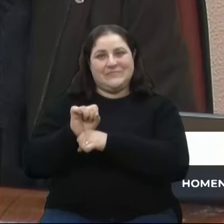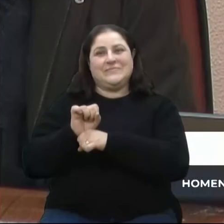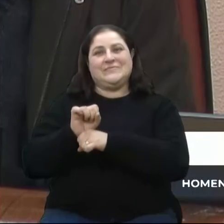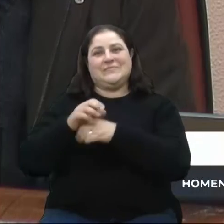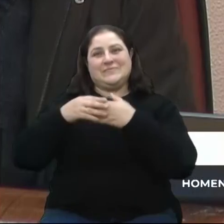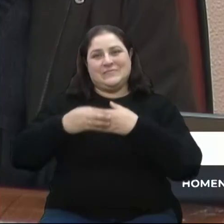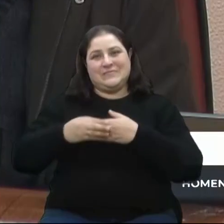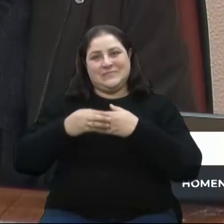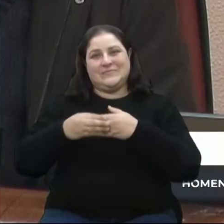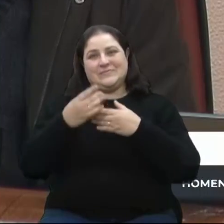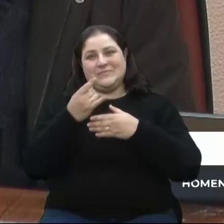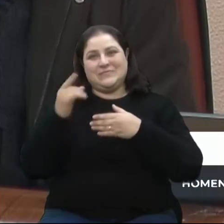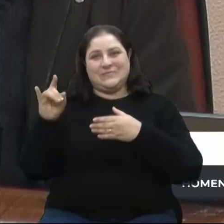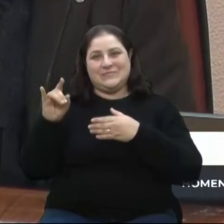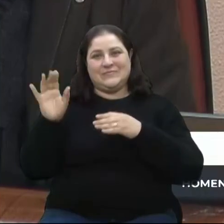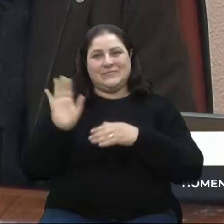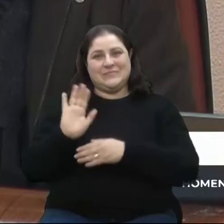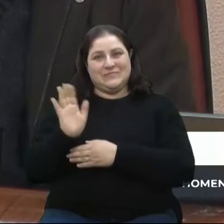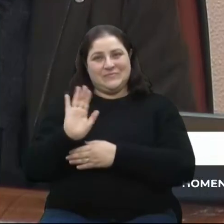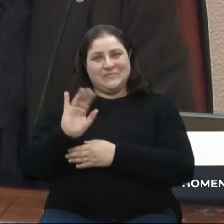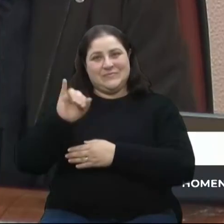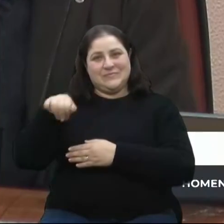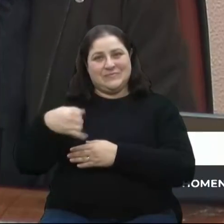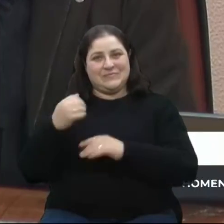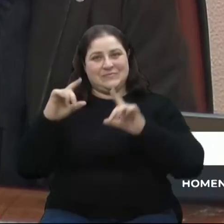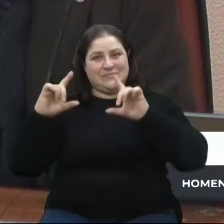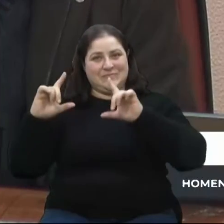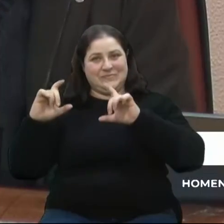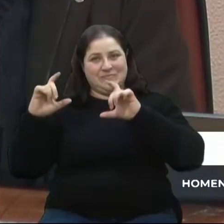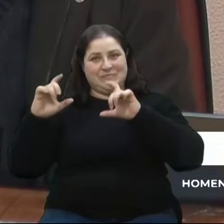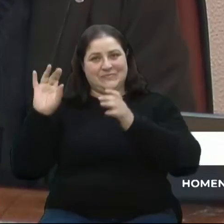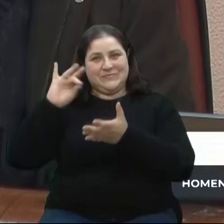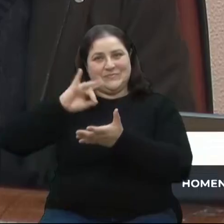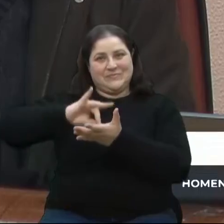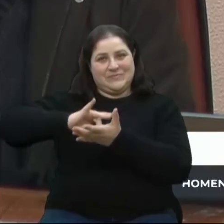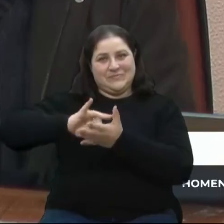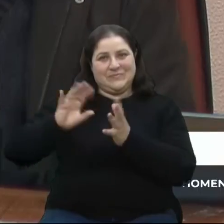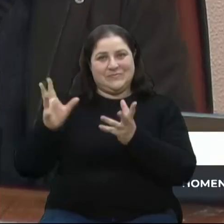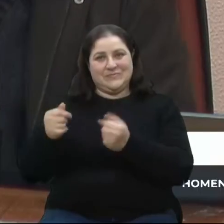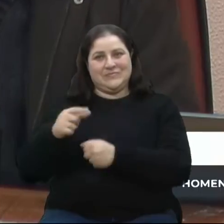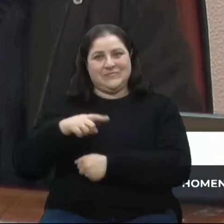saudações finais e despedidas e também aproveitaremos para fazer uma foto oficial com todos os presentes.